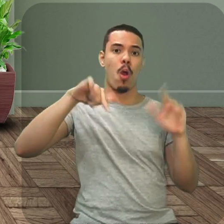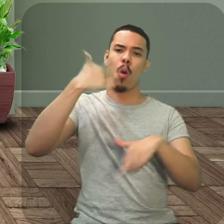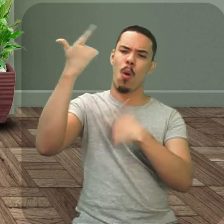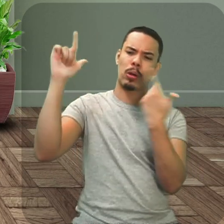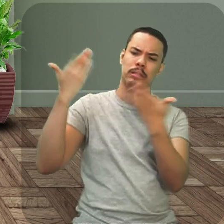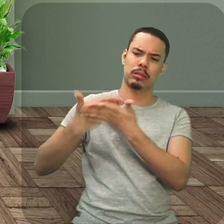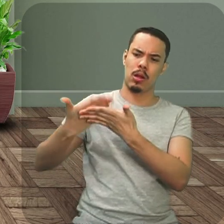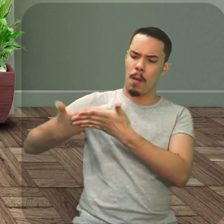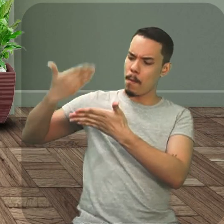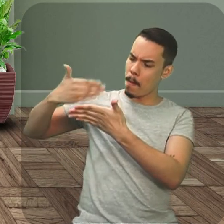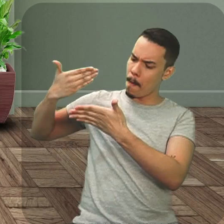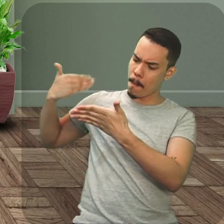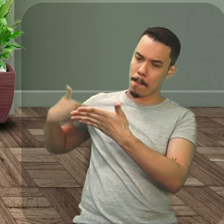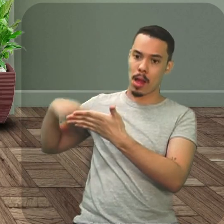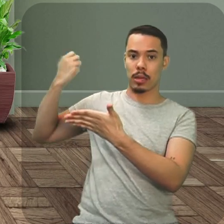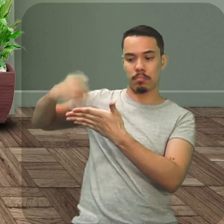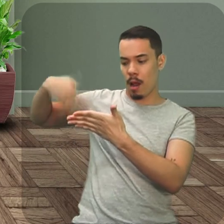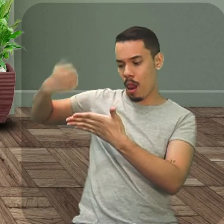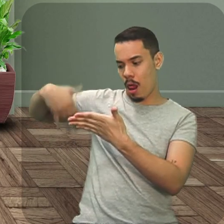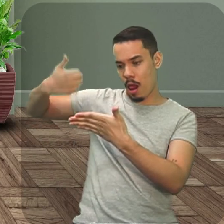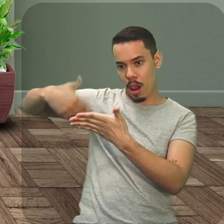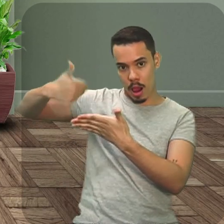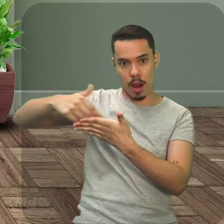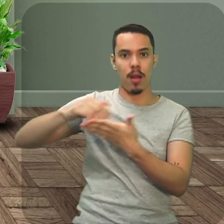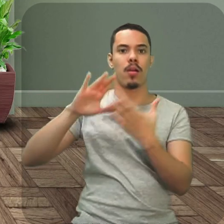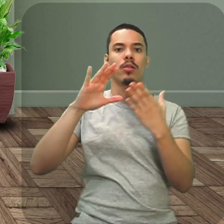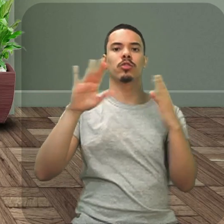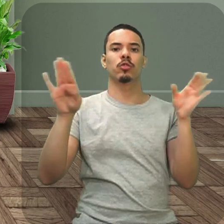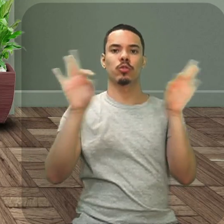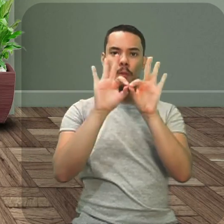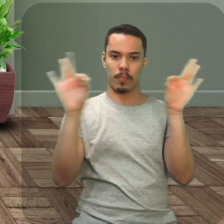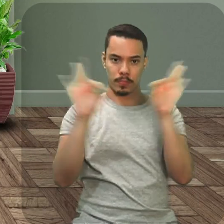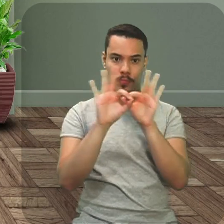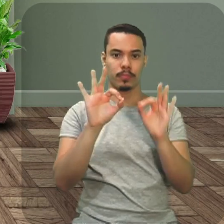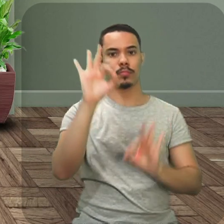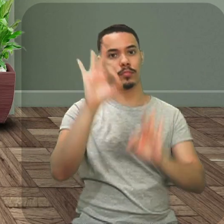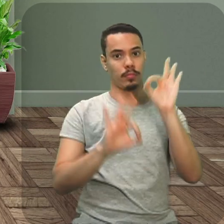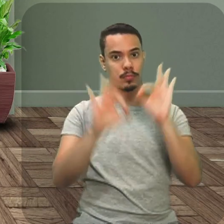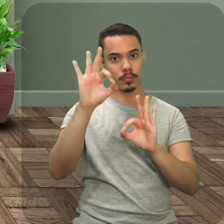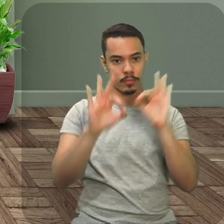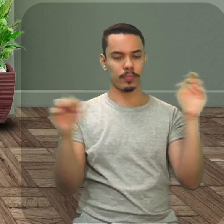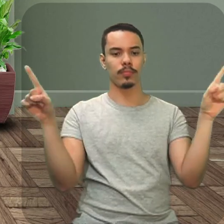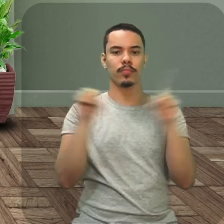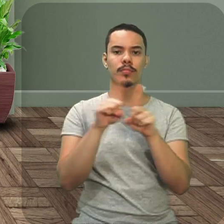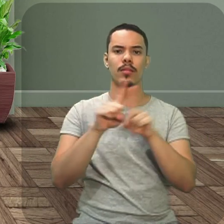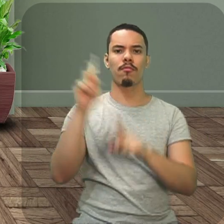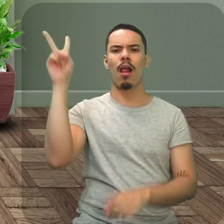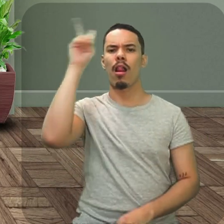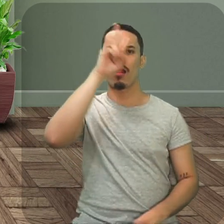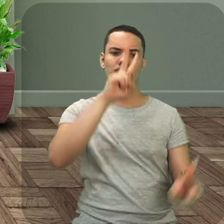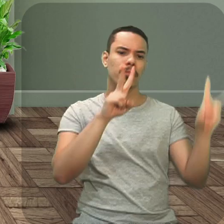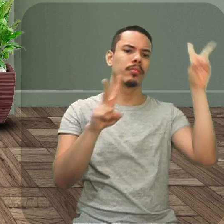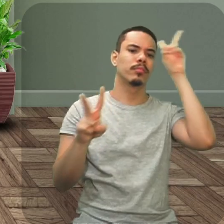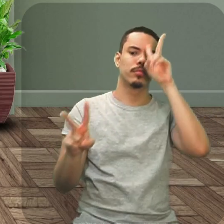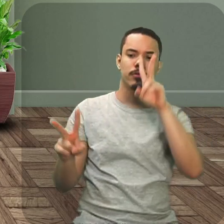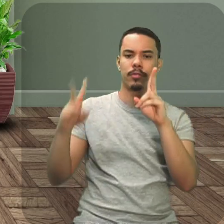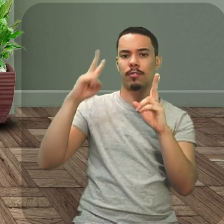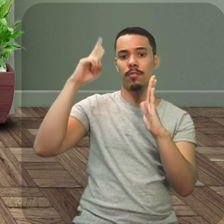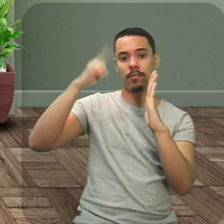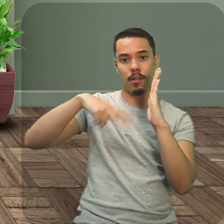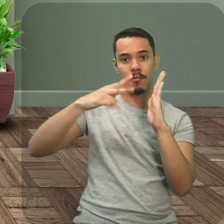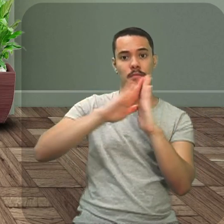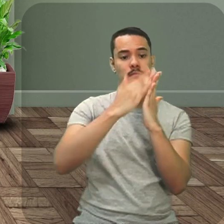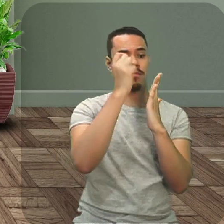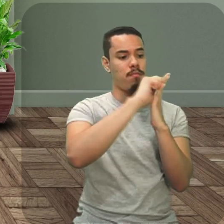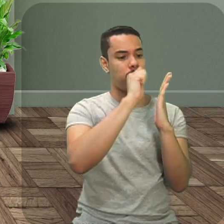outras aulas é aquela aula que fala das conjunções coordenativas você você vai relembrar vai ver as